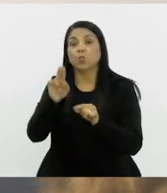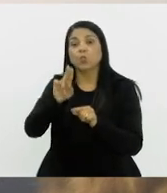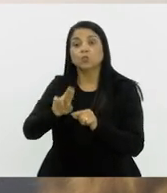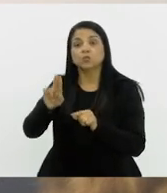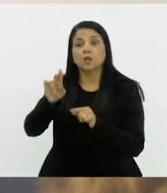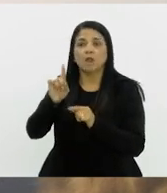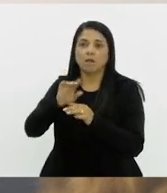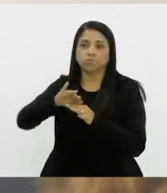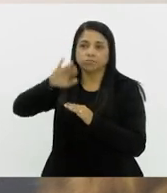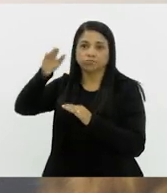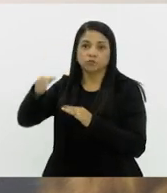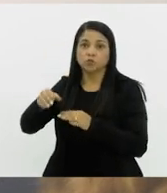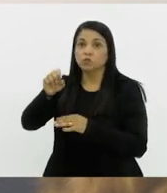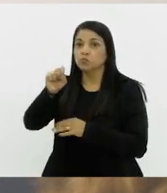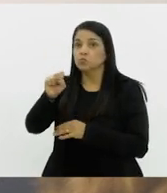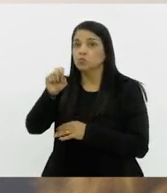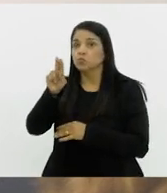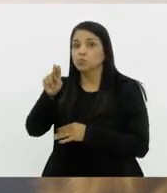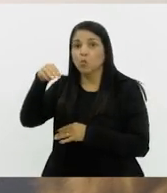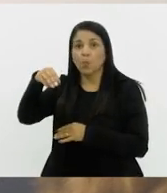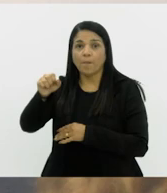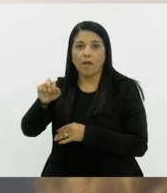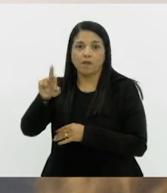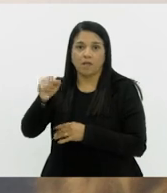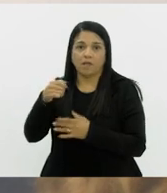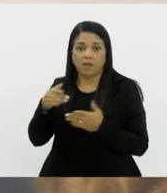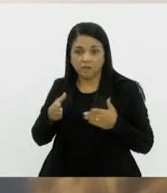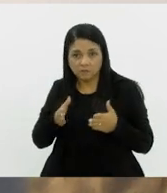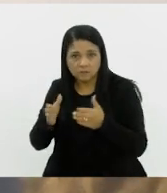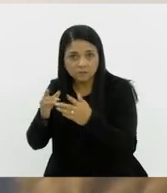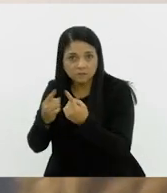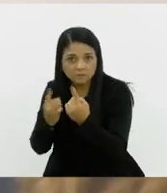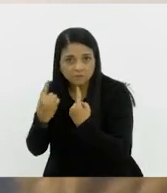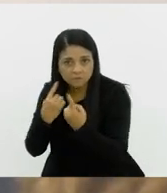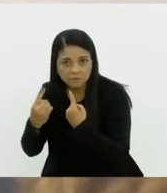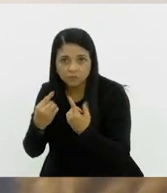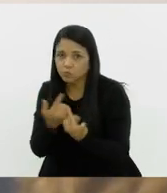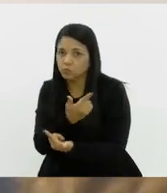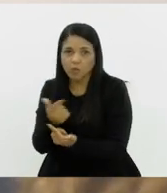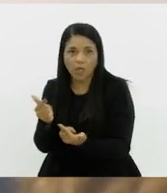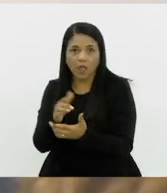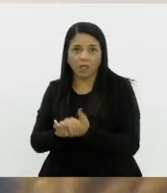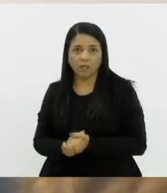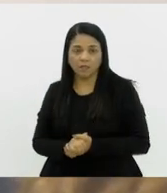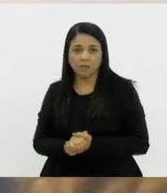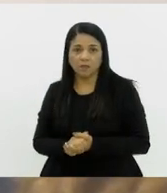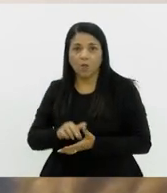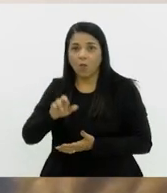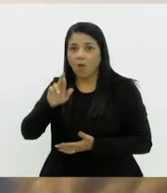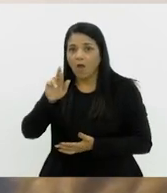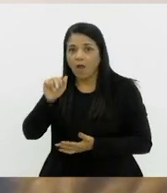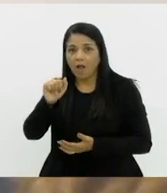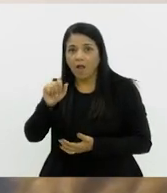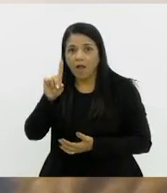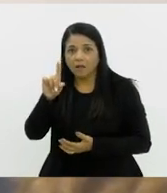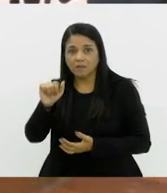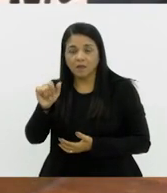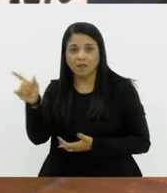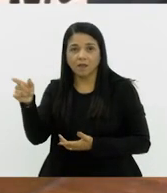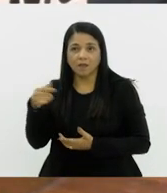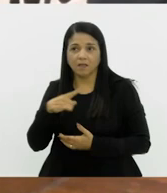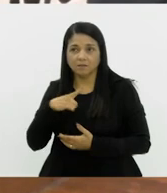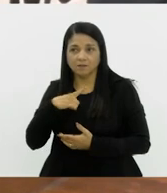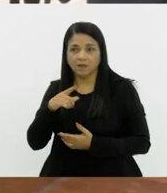Sumaré? Eu não tenho uma estrada que me permita... Para levar um radar, não. Tem aeronáutica, tem lá